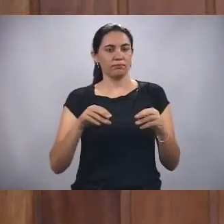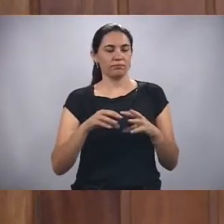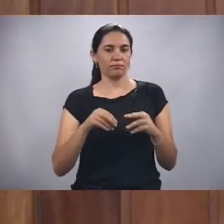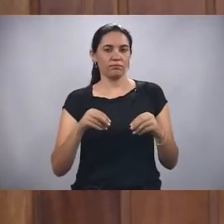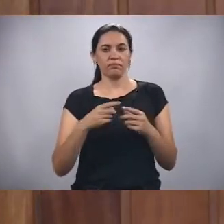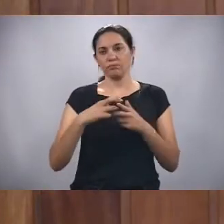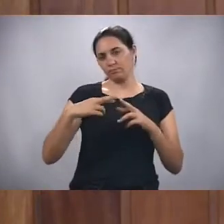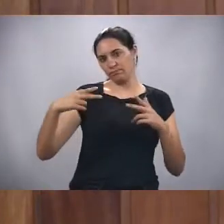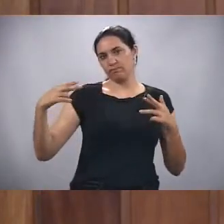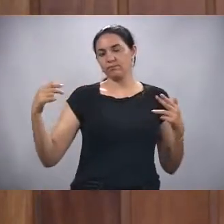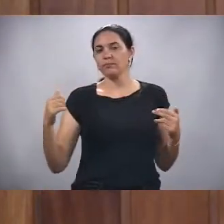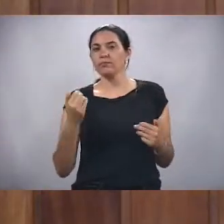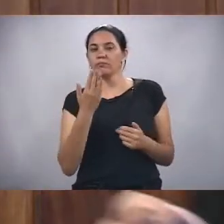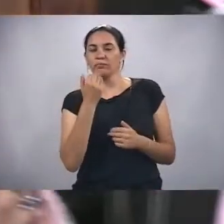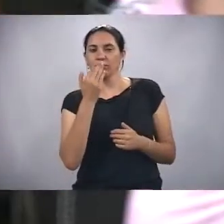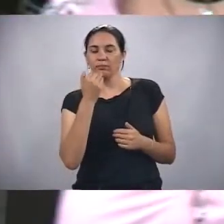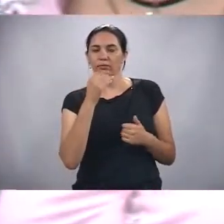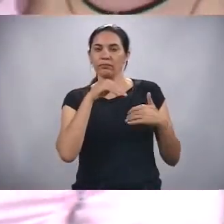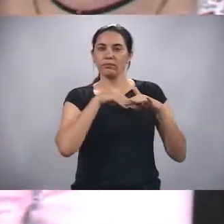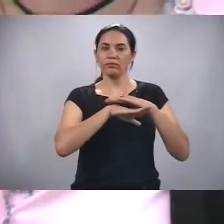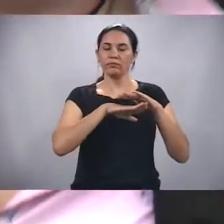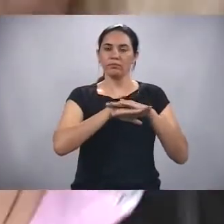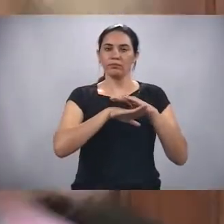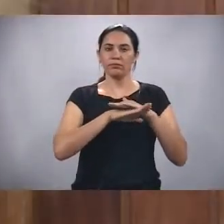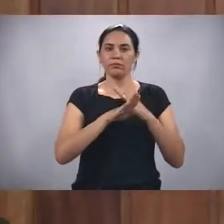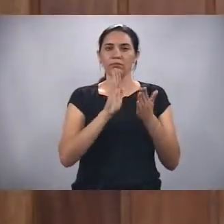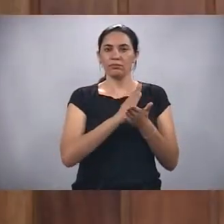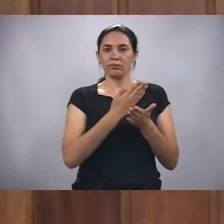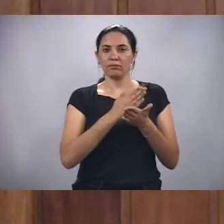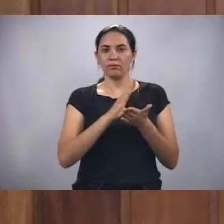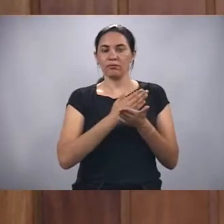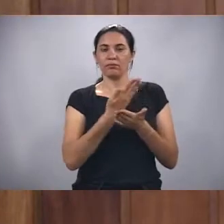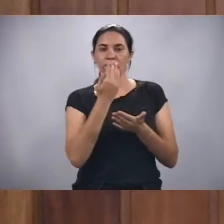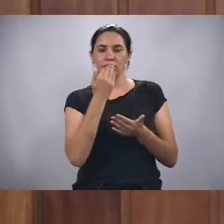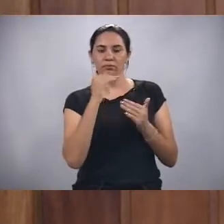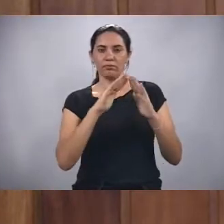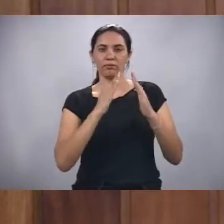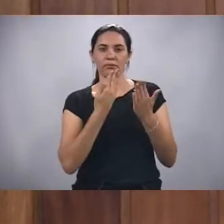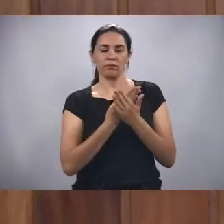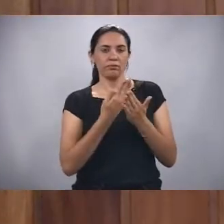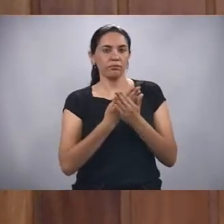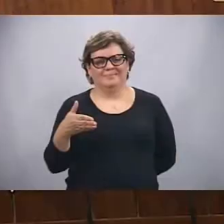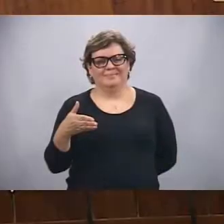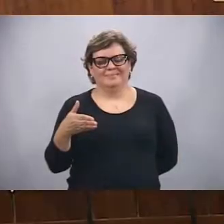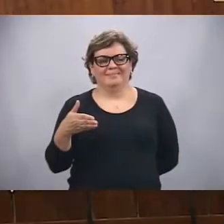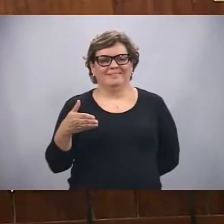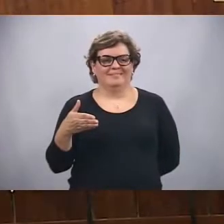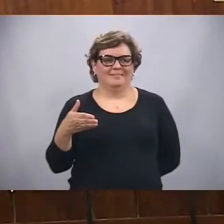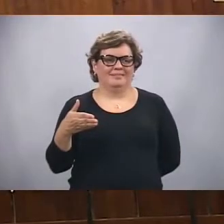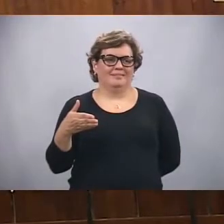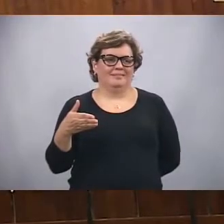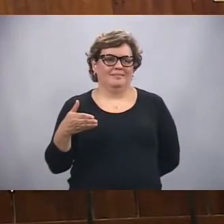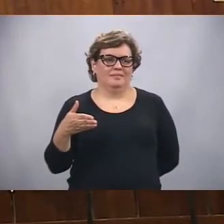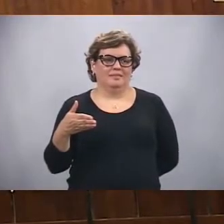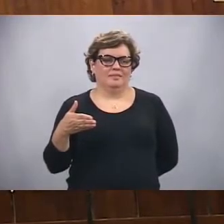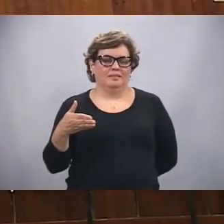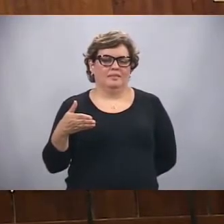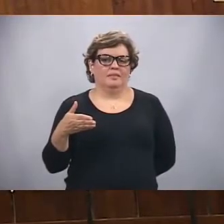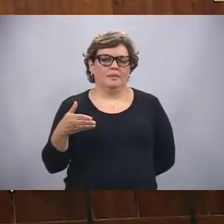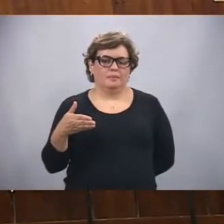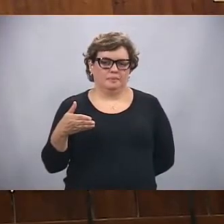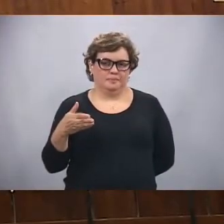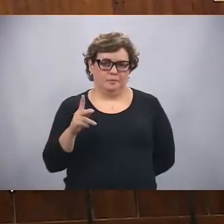Marília e da Igreja Santa Rita de Cássia nos processos conclusos para votação alguns foram adiados para a próxima sessão